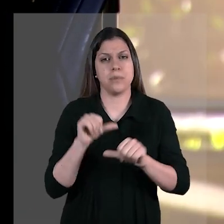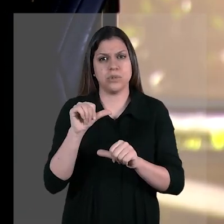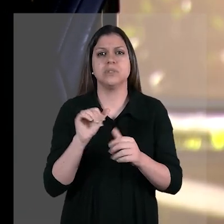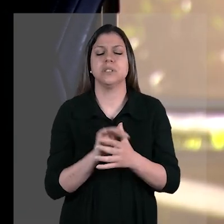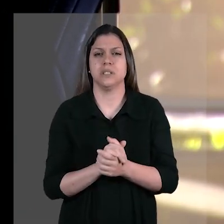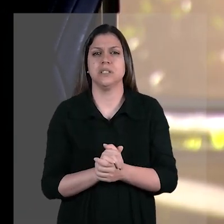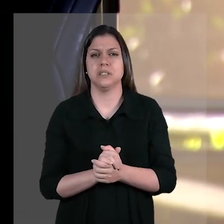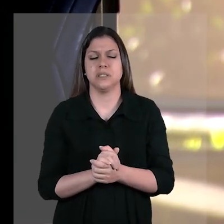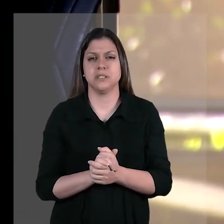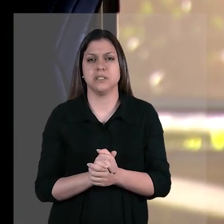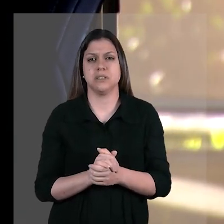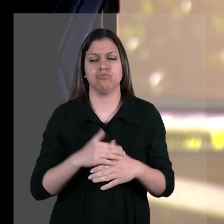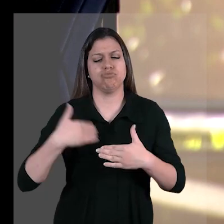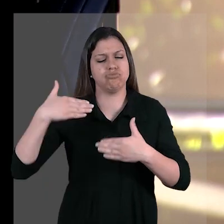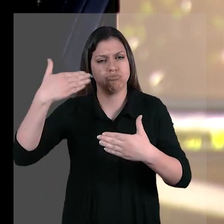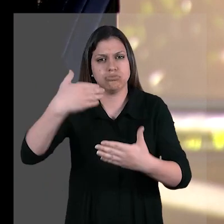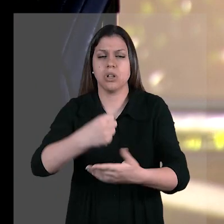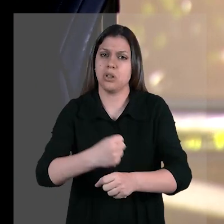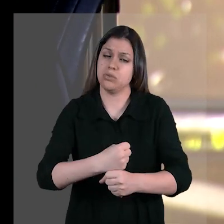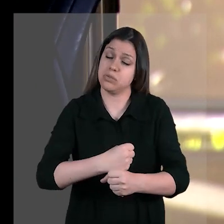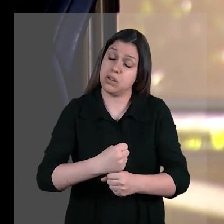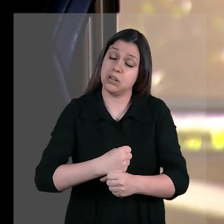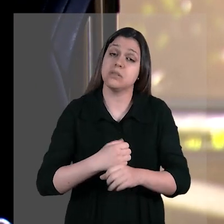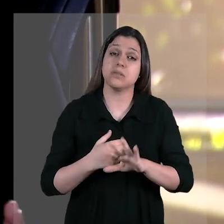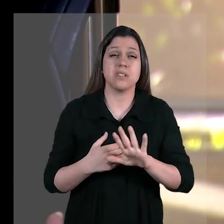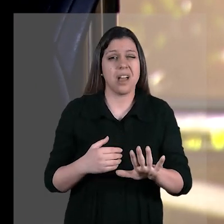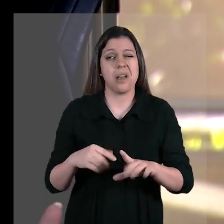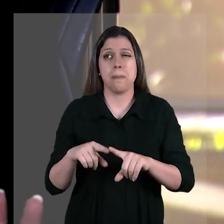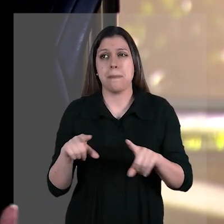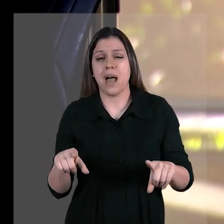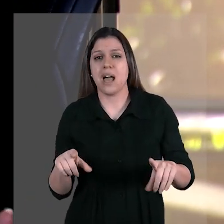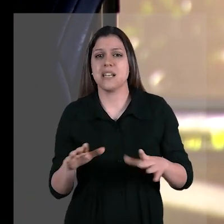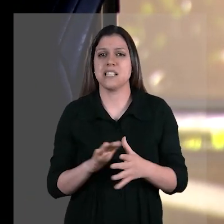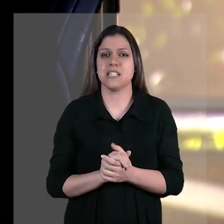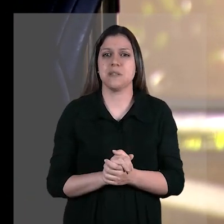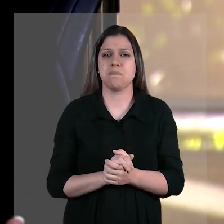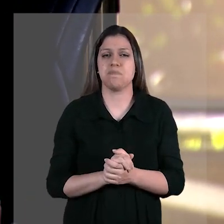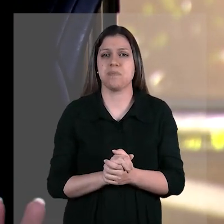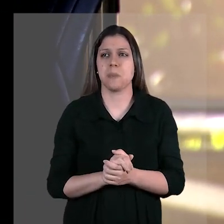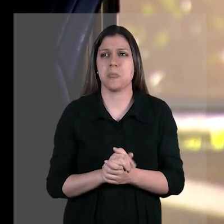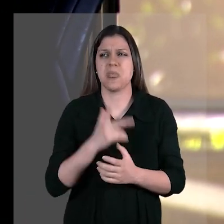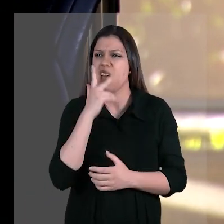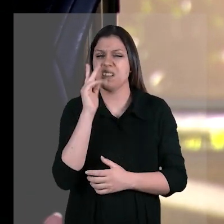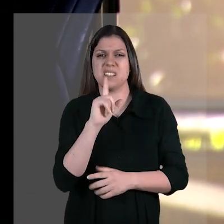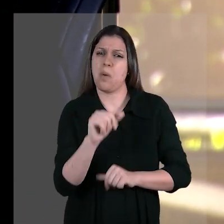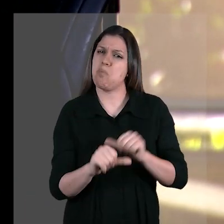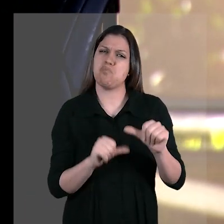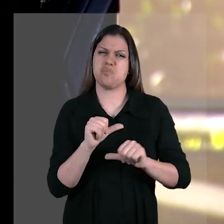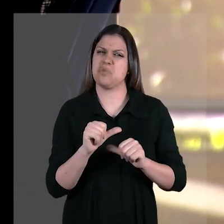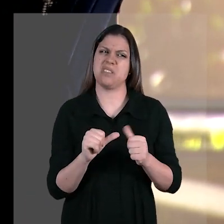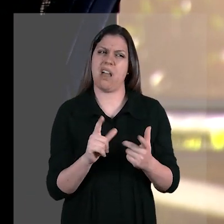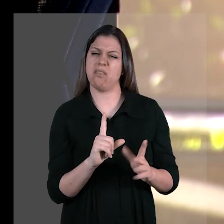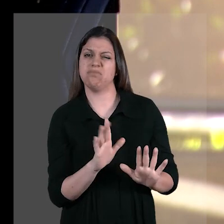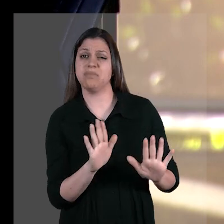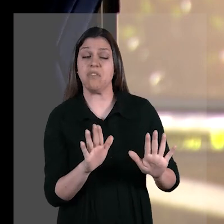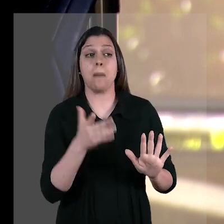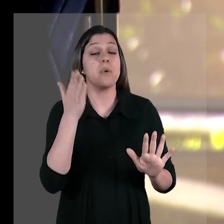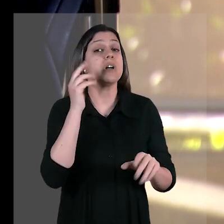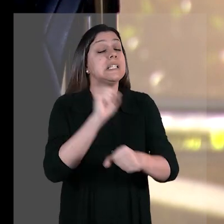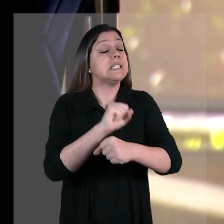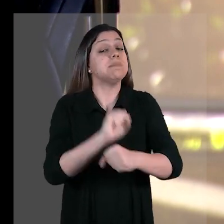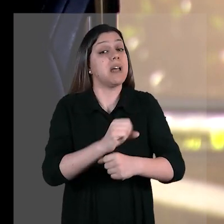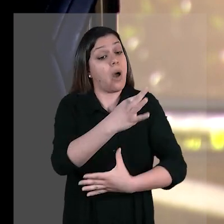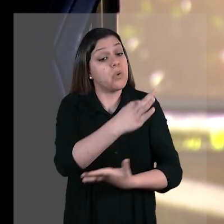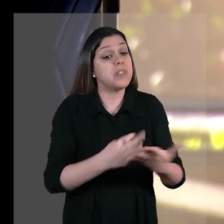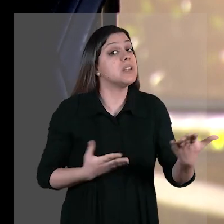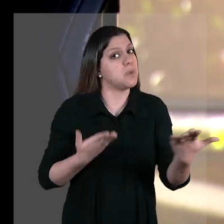alteração que eles já vem sendo feita ao longo dos anos. Então, tá mais para não teve muitas alterações aí, não. Vamos esperar o